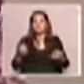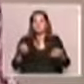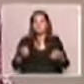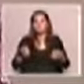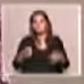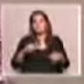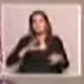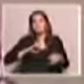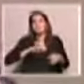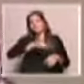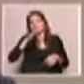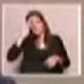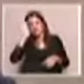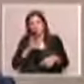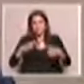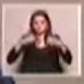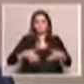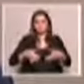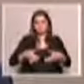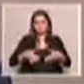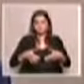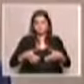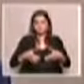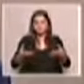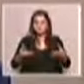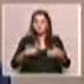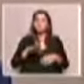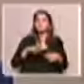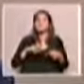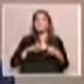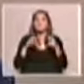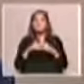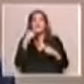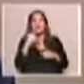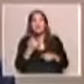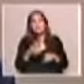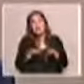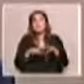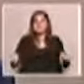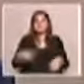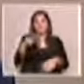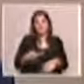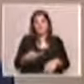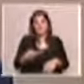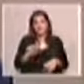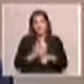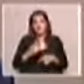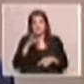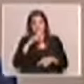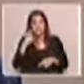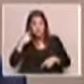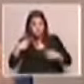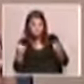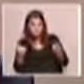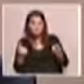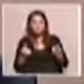Falamos do queijo da serra, sabemos que é aquele queijo de quilo, como se costuma dizer. O grave problema é estar em cima da mesa, porque se estiver à vista, está perto da boca,